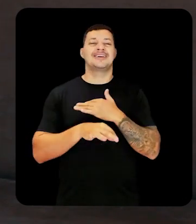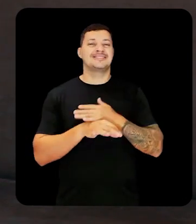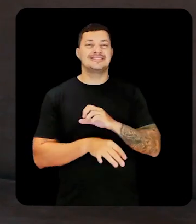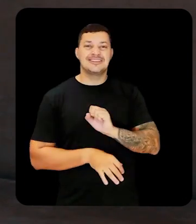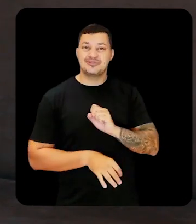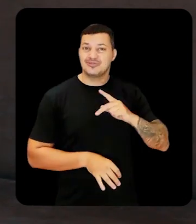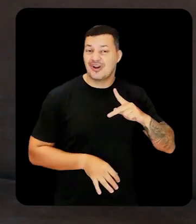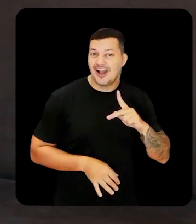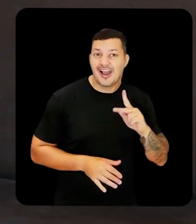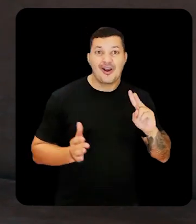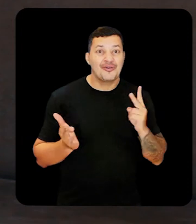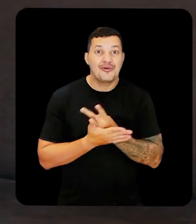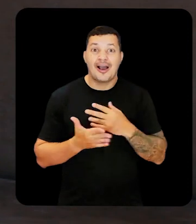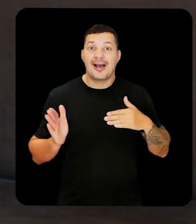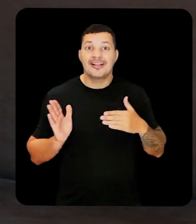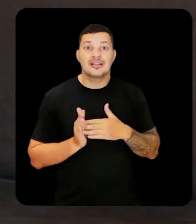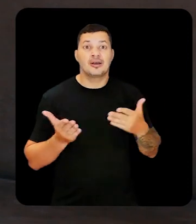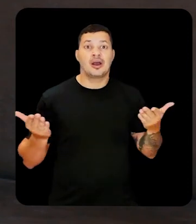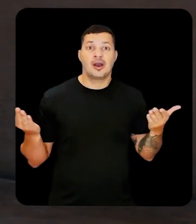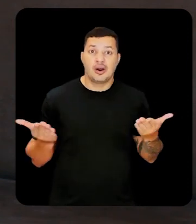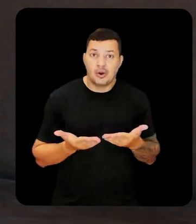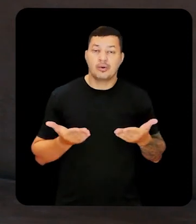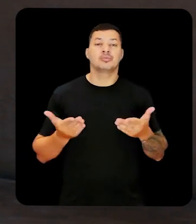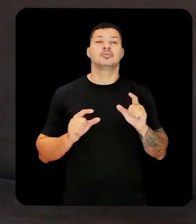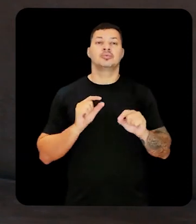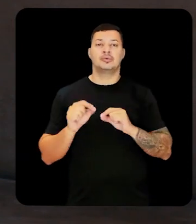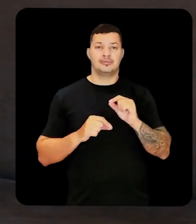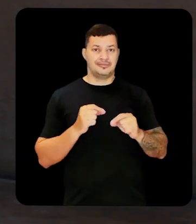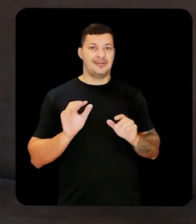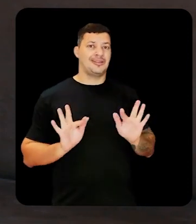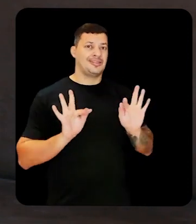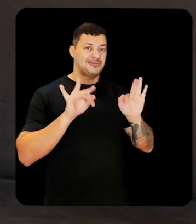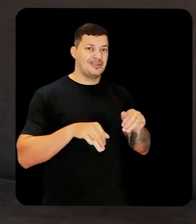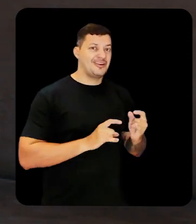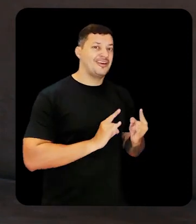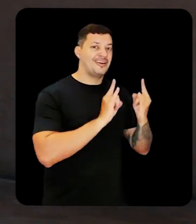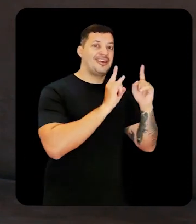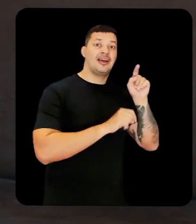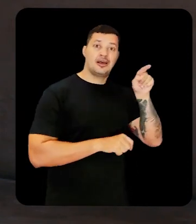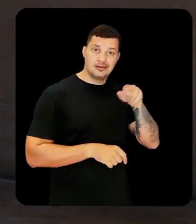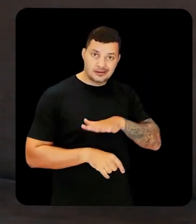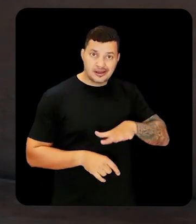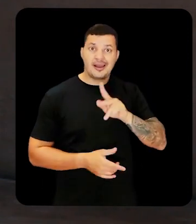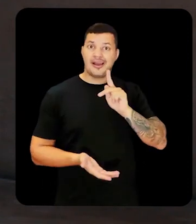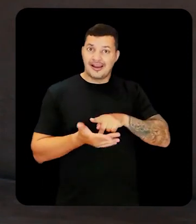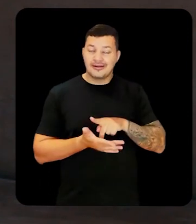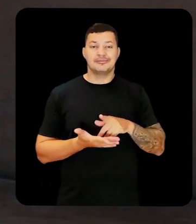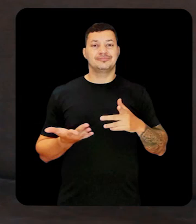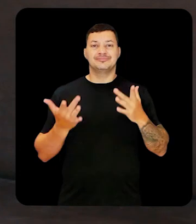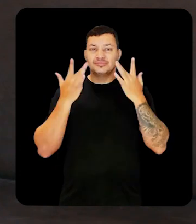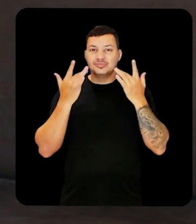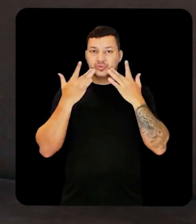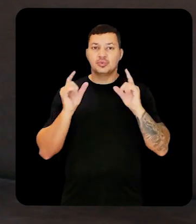teatro ia ser construído ainda hoje, é a garagem que a gente chama de terminando o prédio, aquilo ali ia ser o teatro.